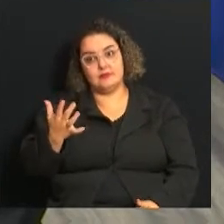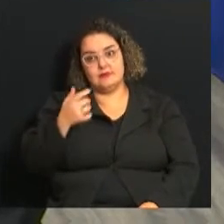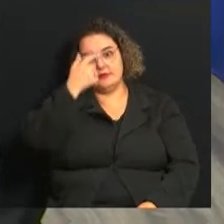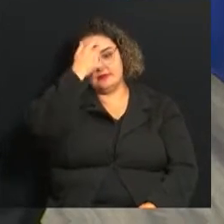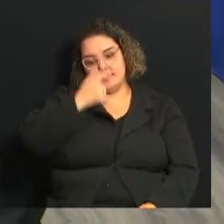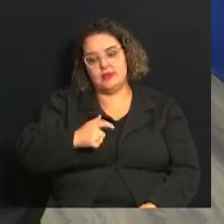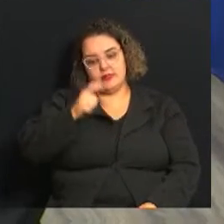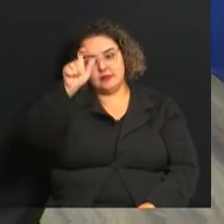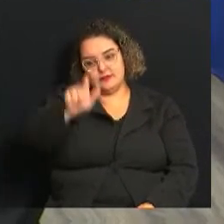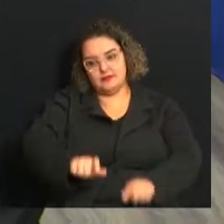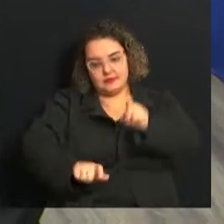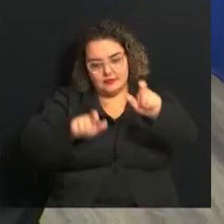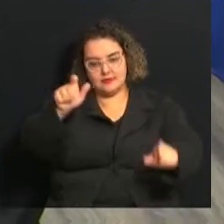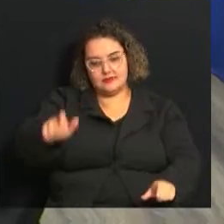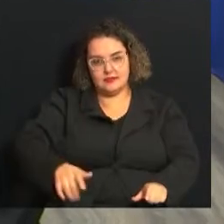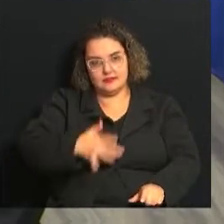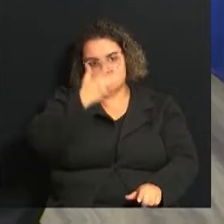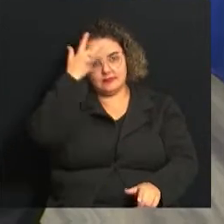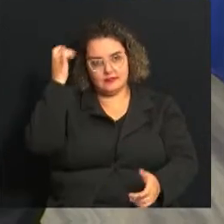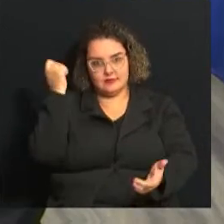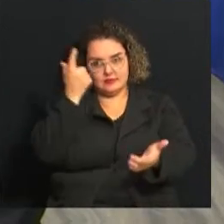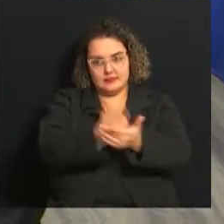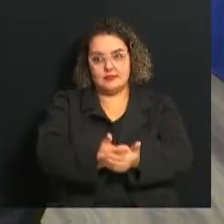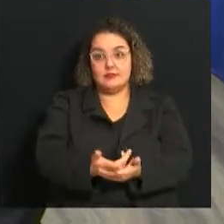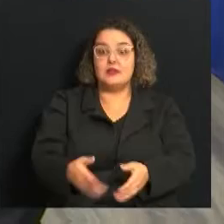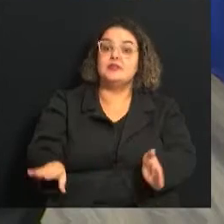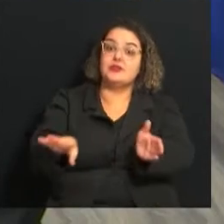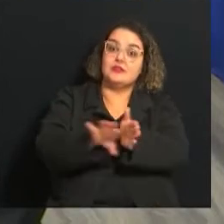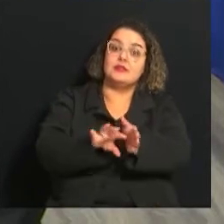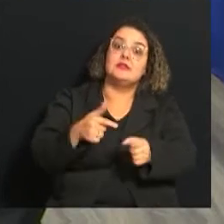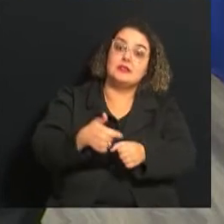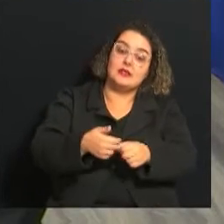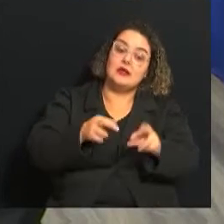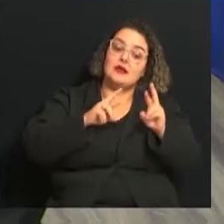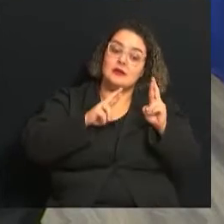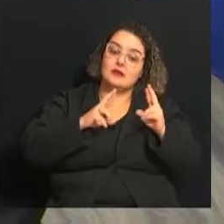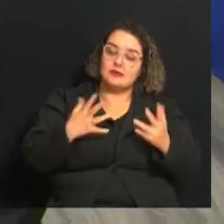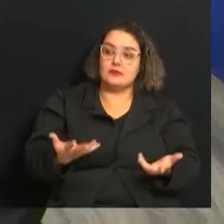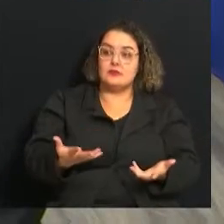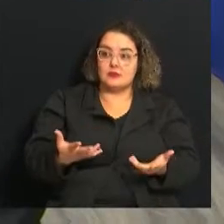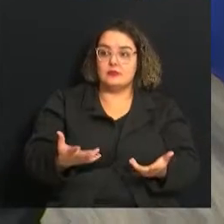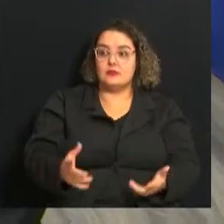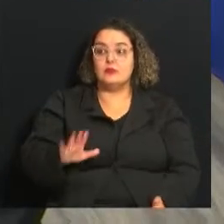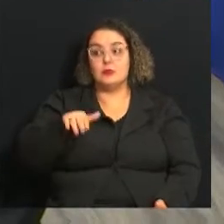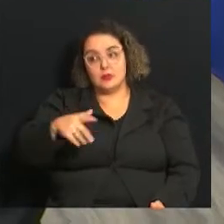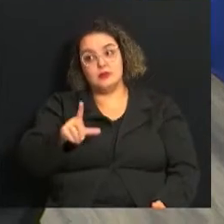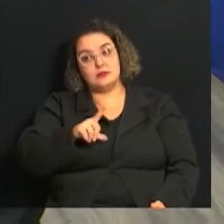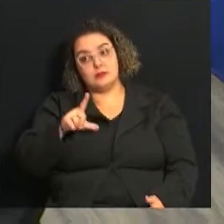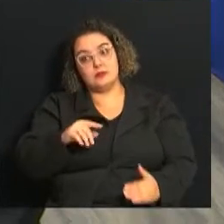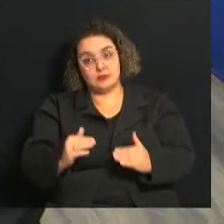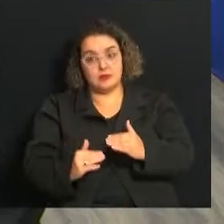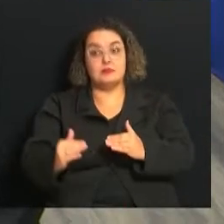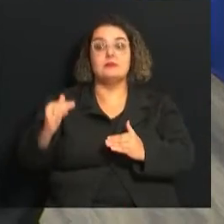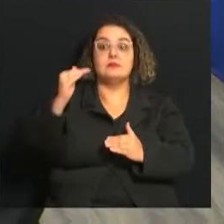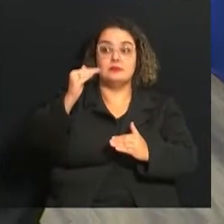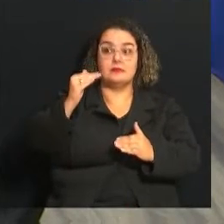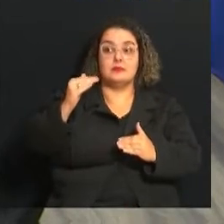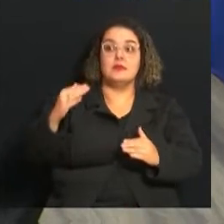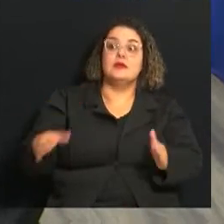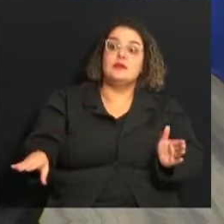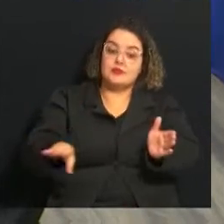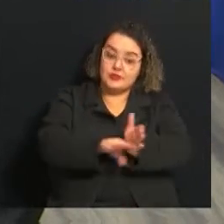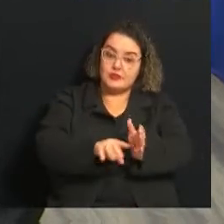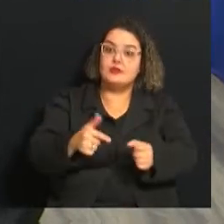primeiro precisa chegar até os postos. A gente aguarda, até porque quando tem um aumento, a gente percebe que logo chega nos postos. A gente